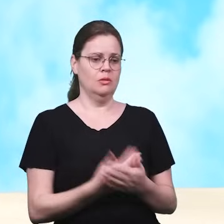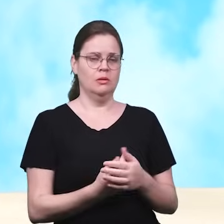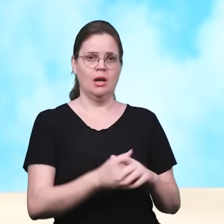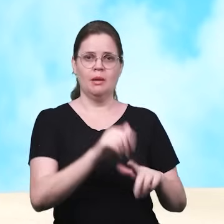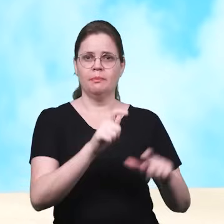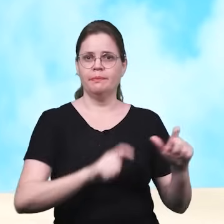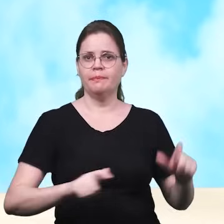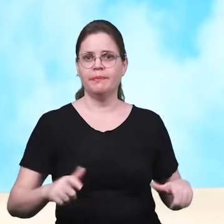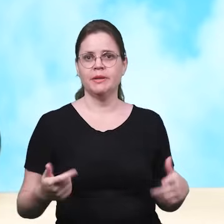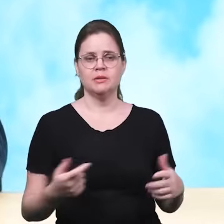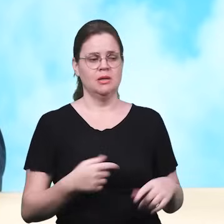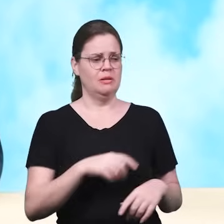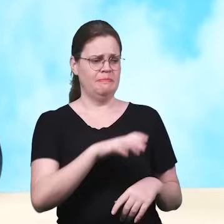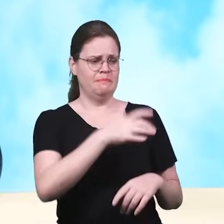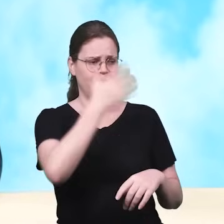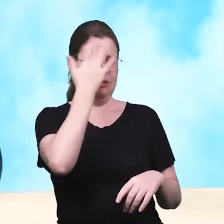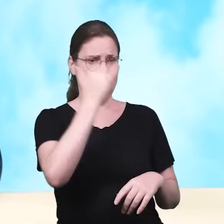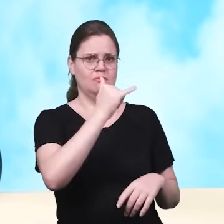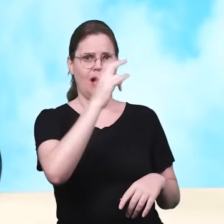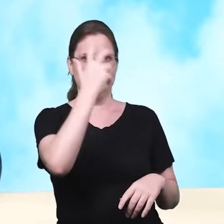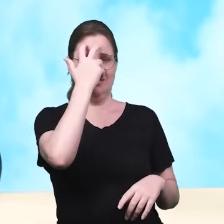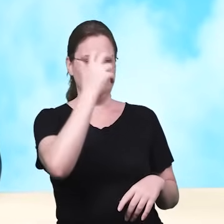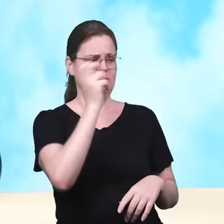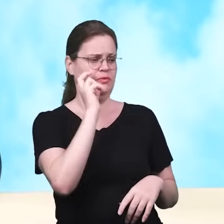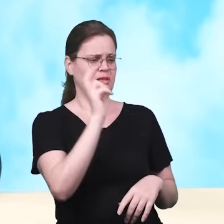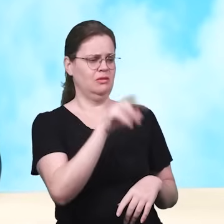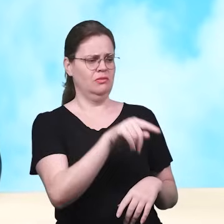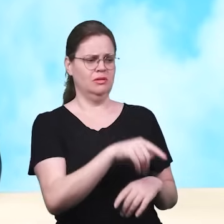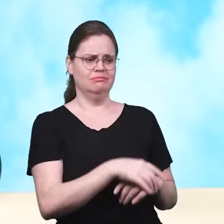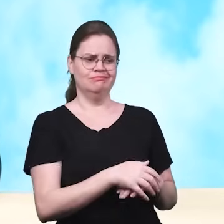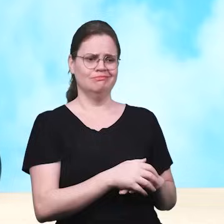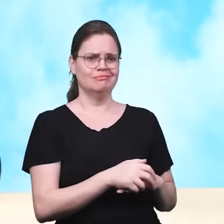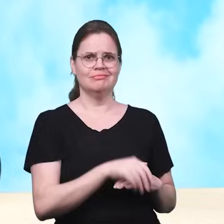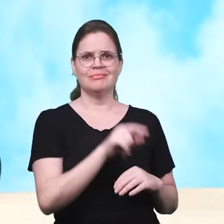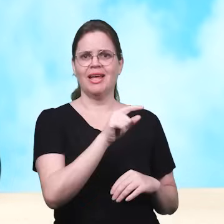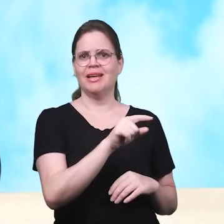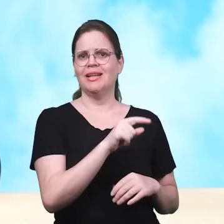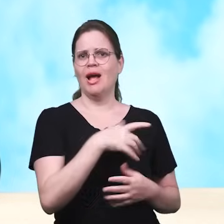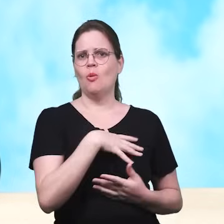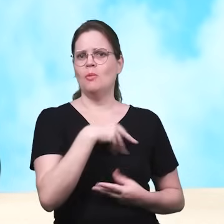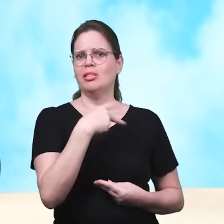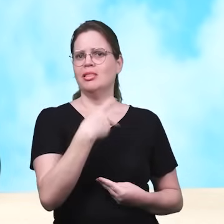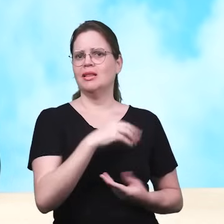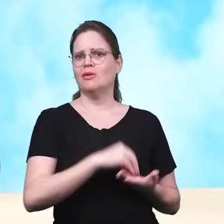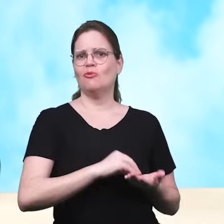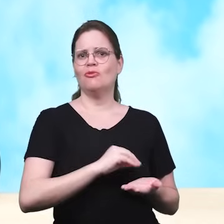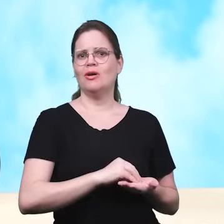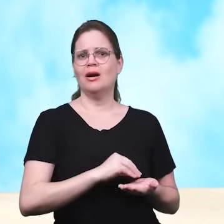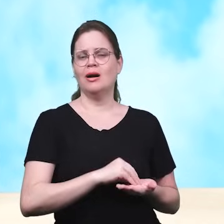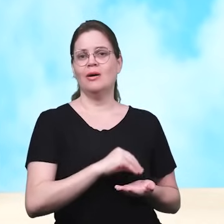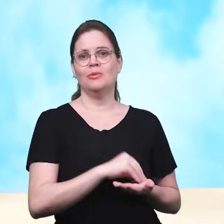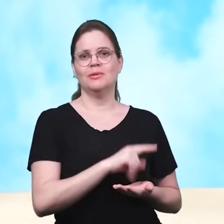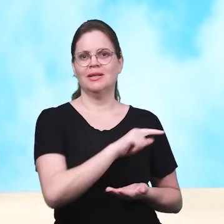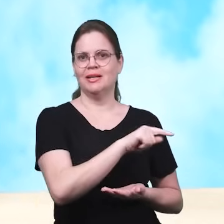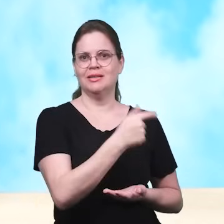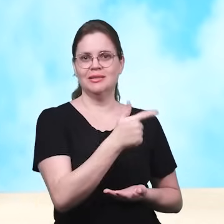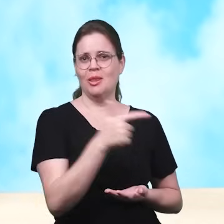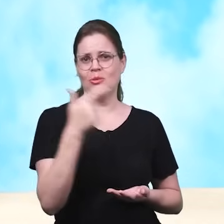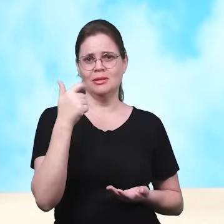dias mais capacitado. Você olha para ele e fala: ele está faminto? Ele não se